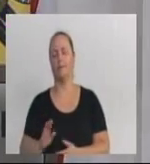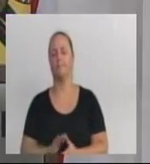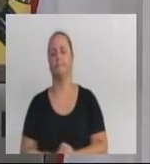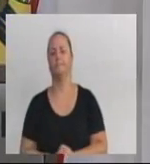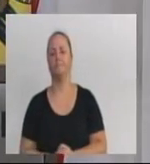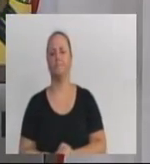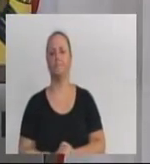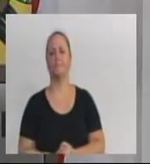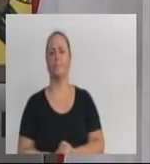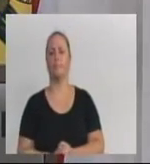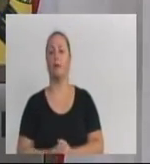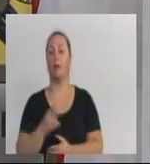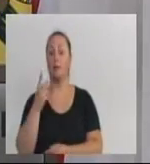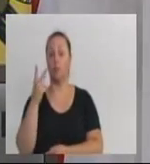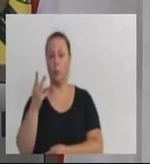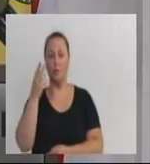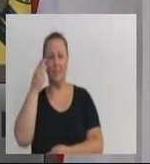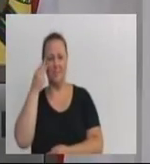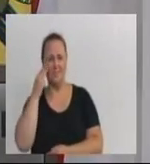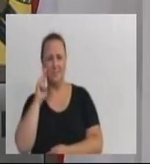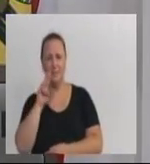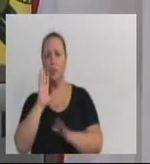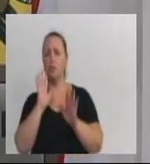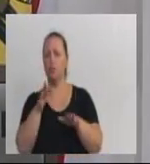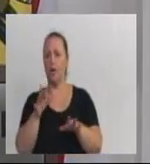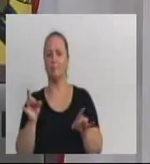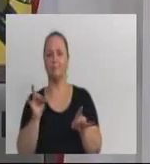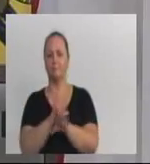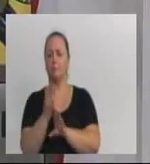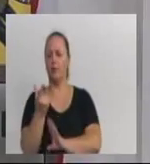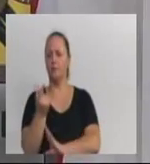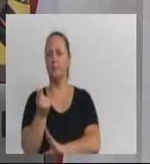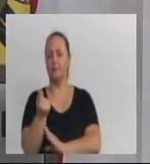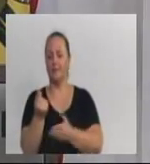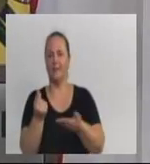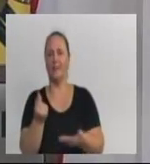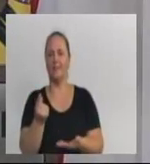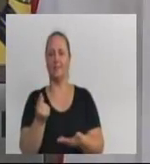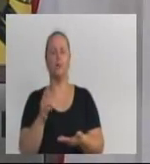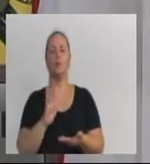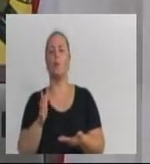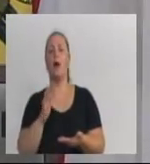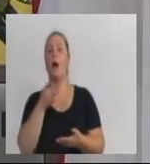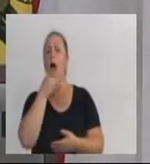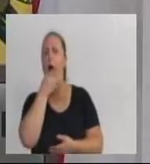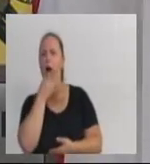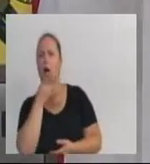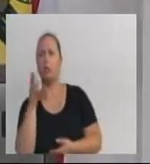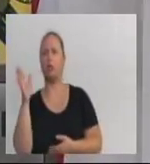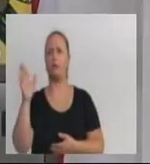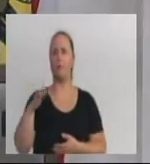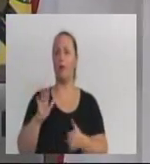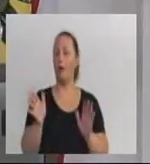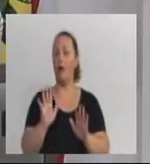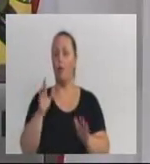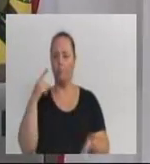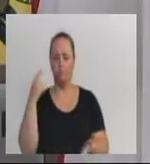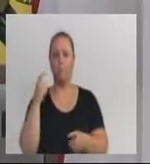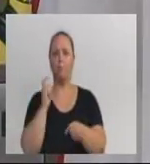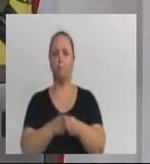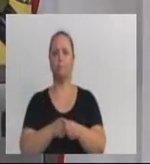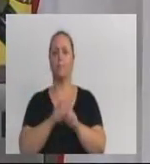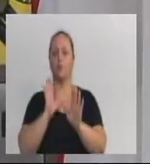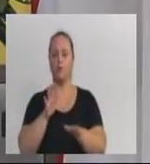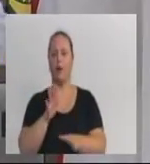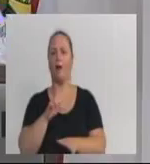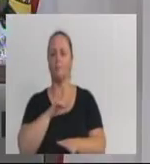Esses 2 milhões é recurso já materializado. Não é estimado. Não é previsto. É recurso que já está